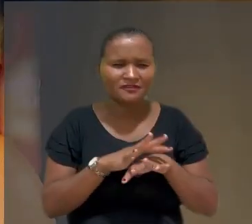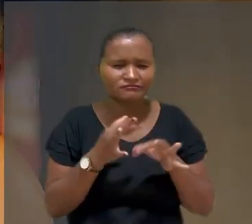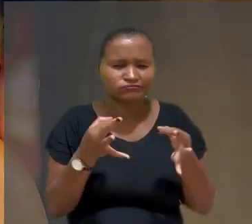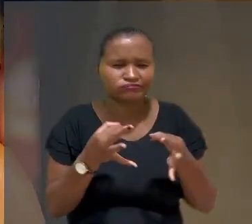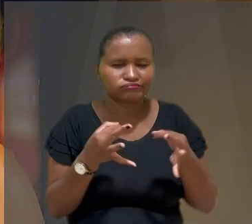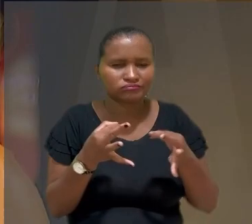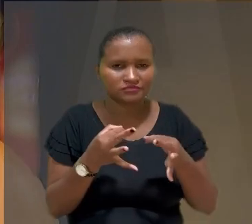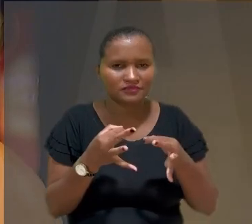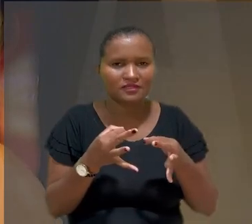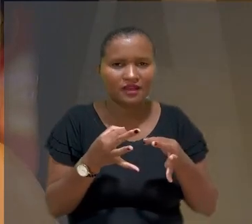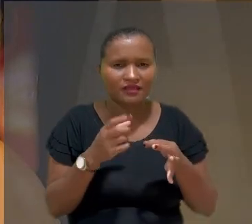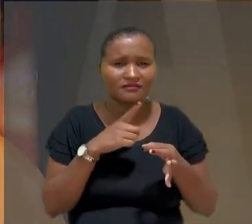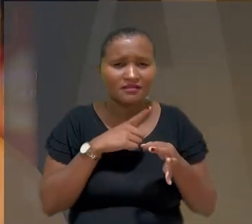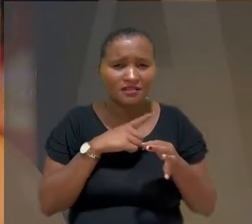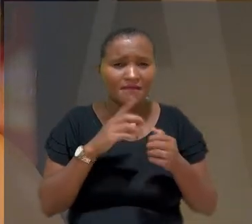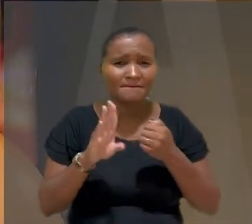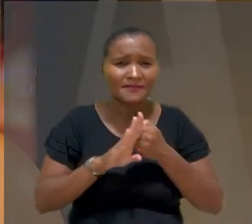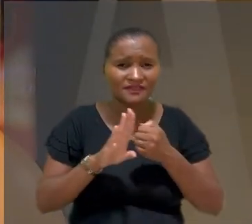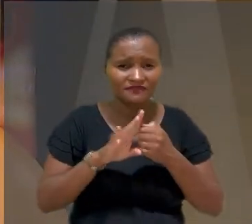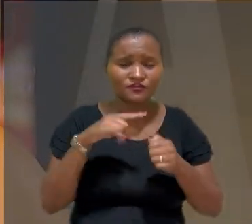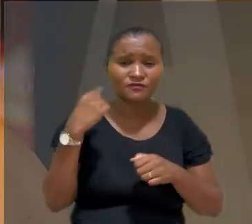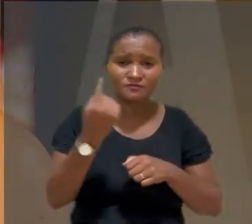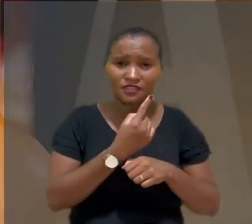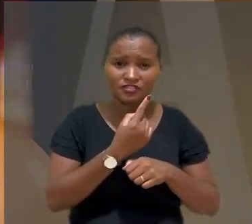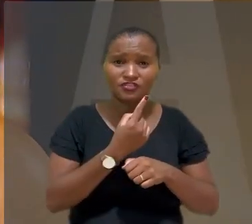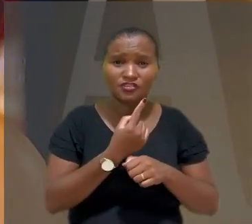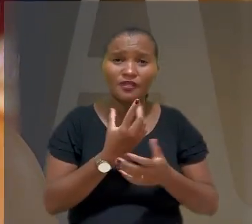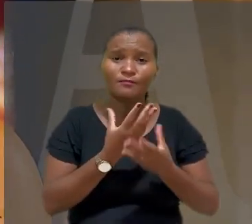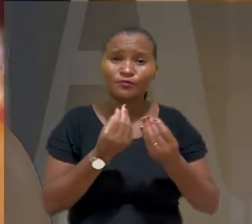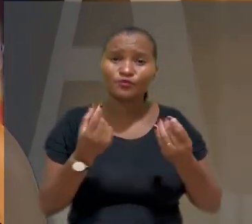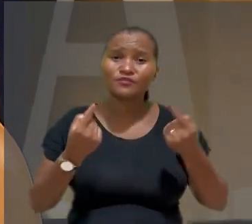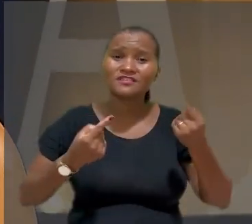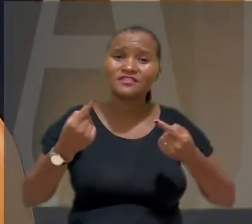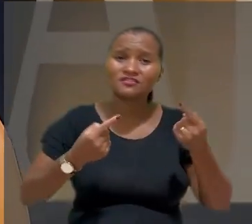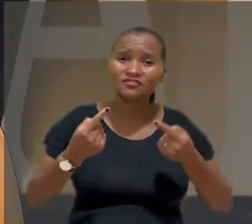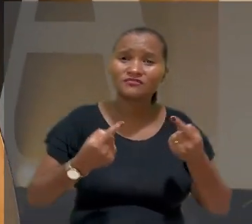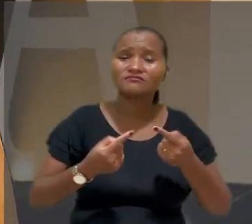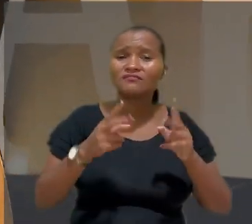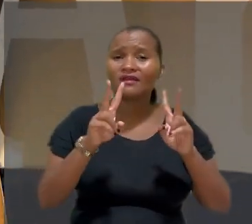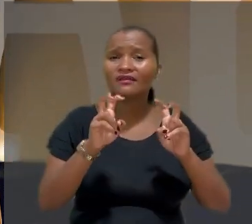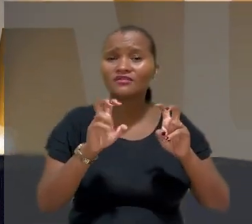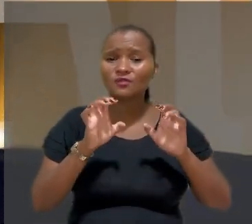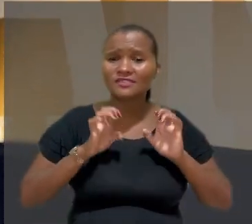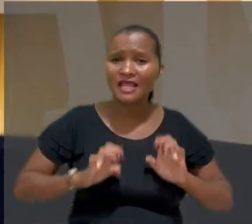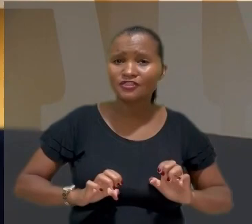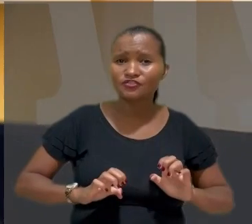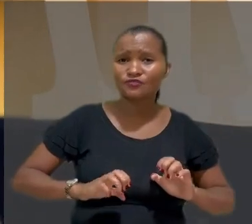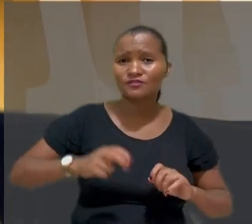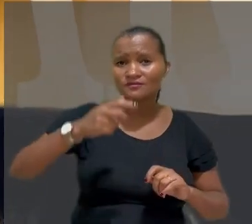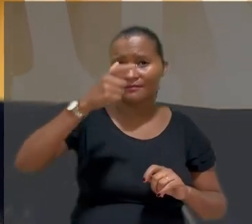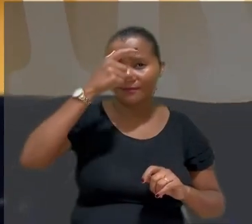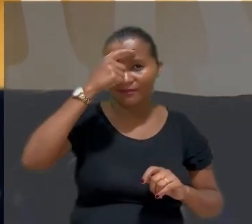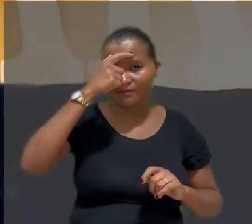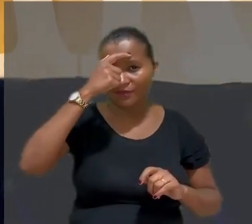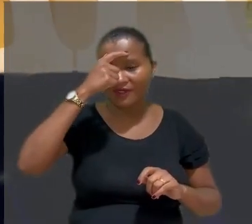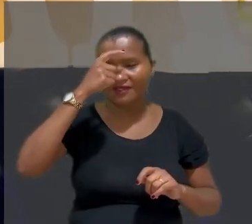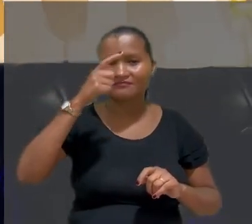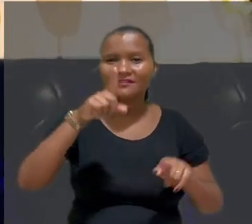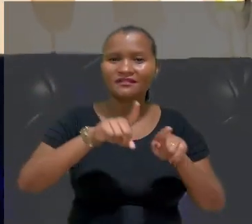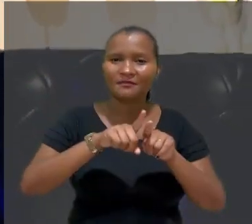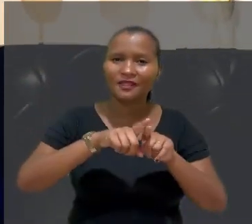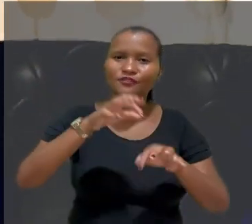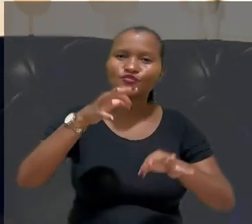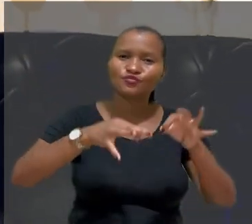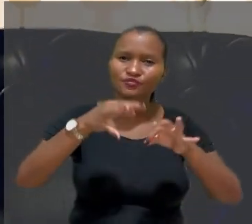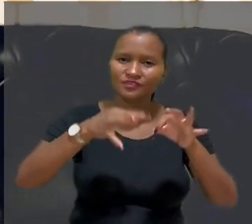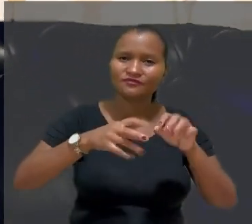Embora a IA fique mais sofisticada e traga inúmeros benefícios para a gente, muito se discute os parâmetros éticos, morais